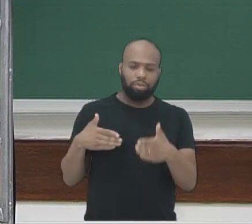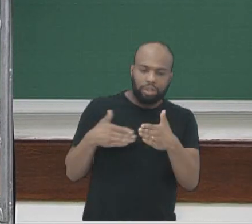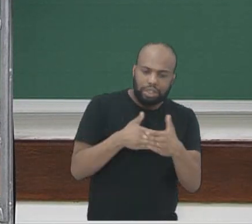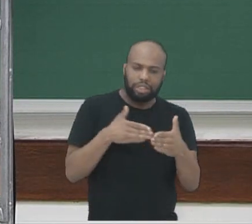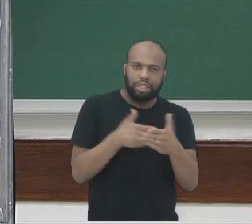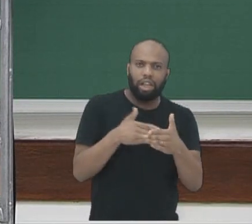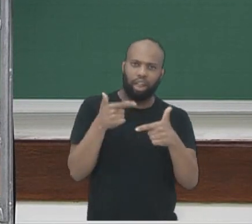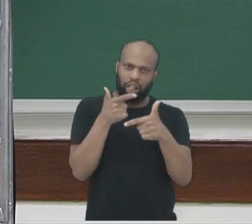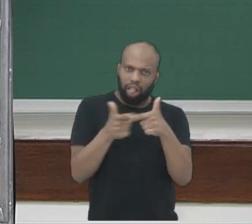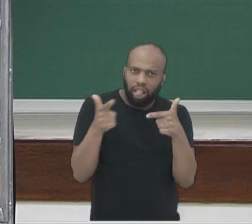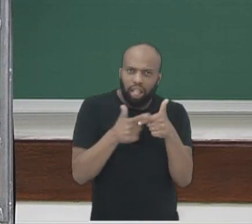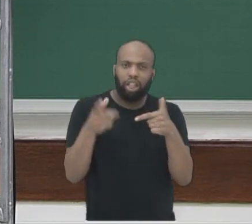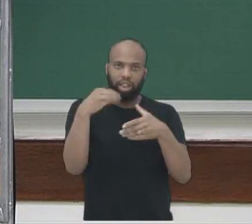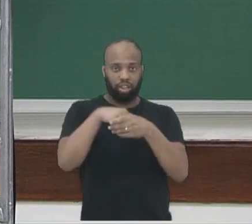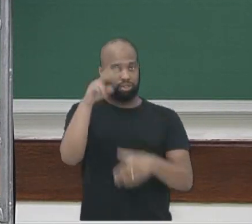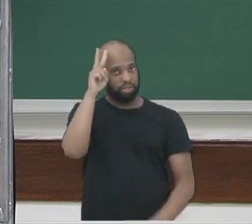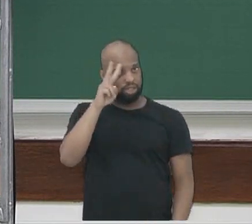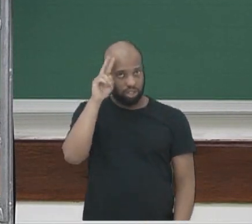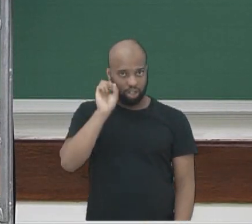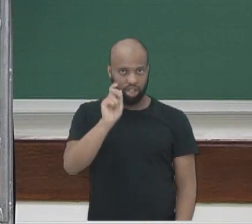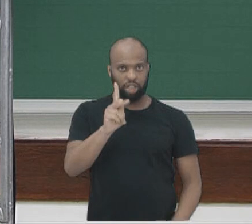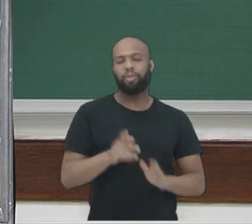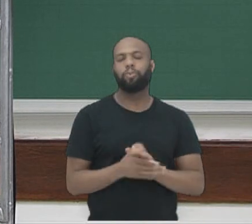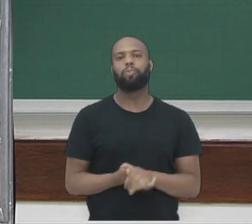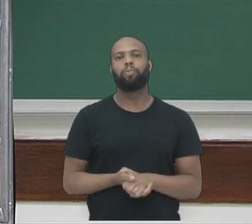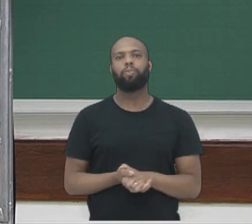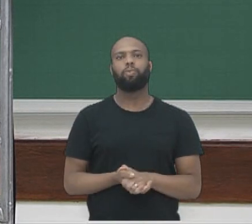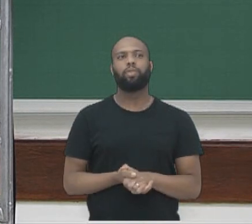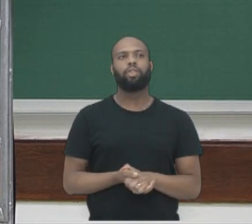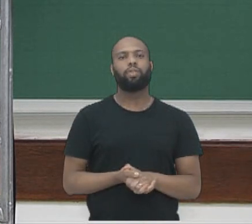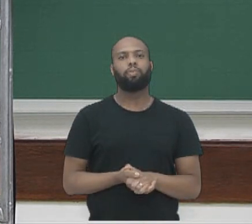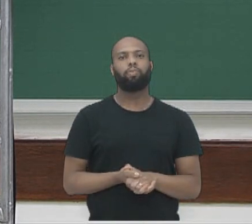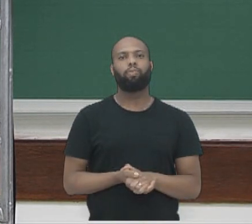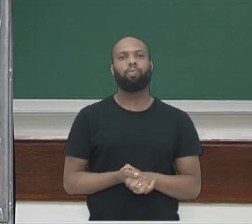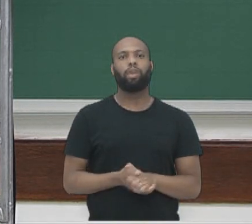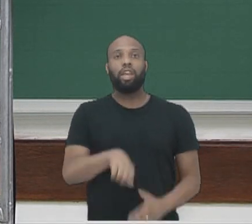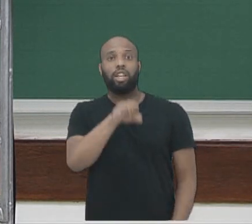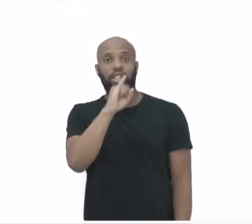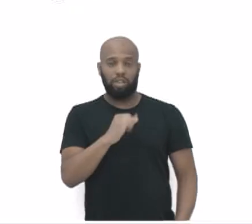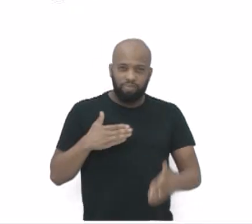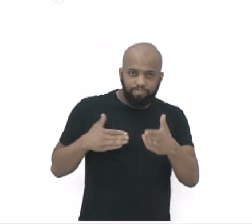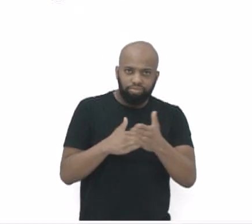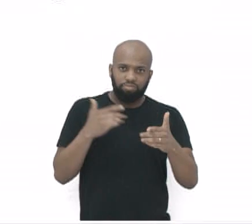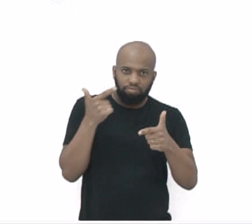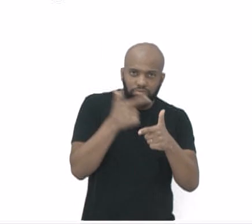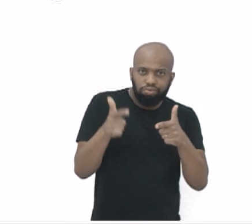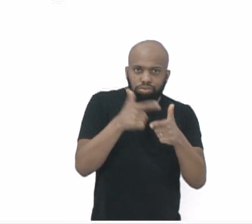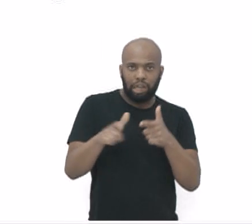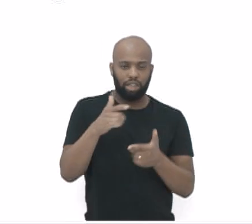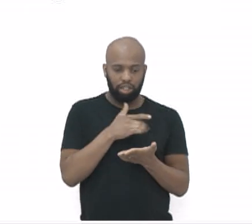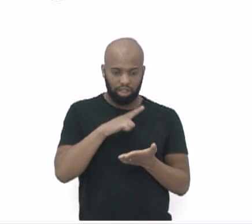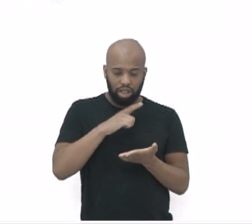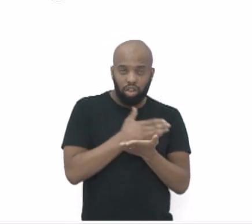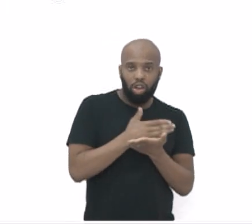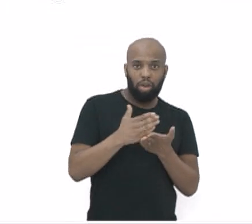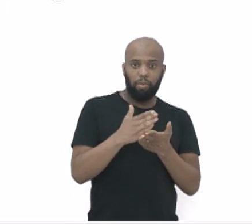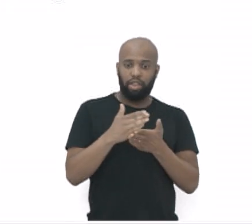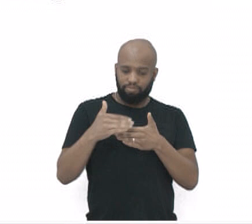para o leitor de uma maneira mais bacana do que se eu deixar sem conflito, tá certo? Ok. Existem